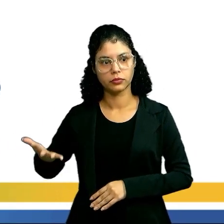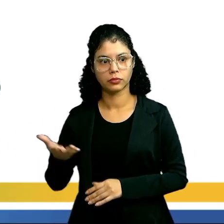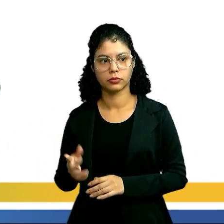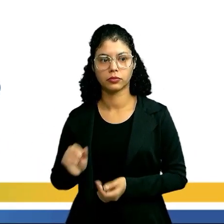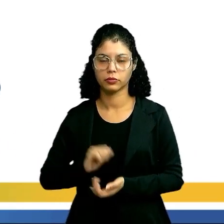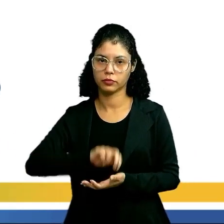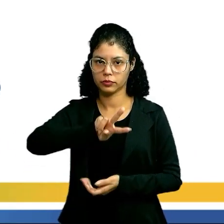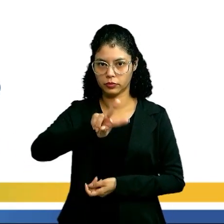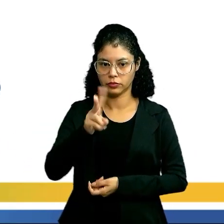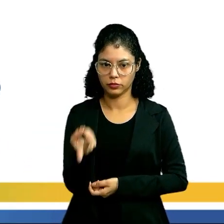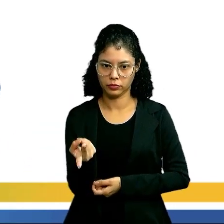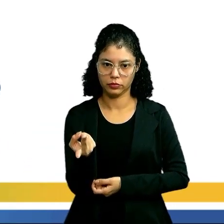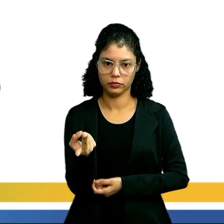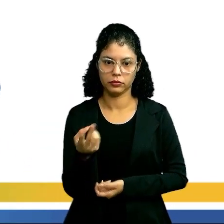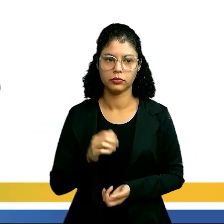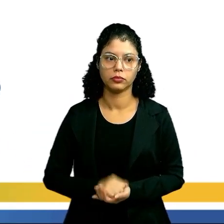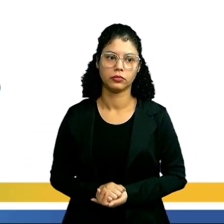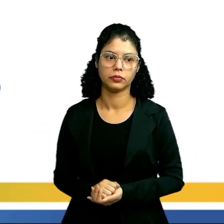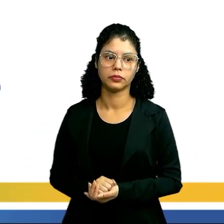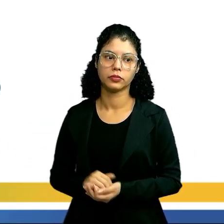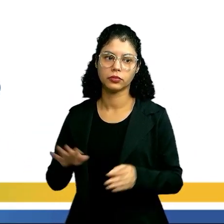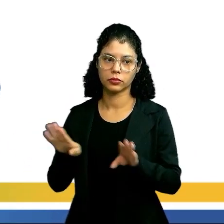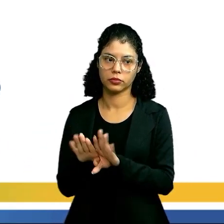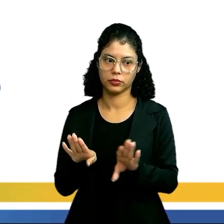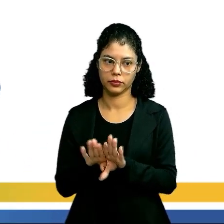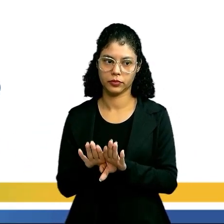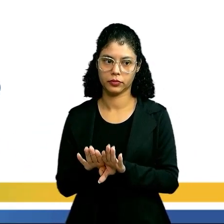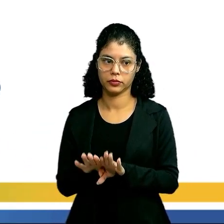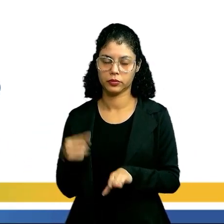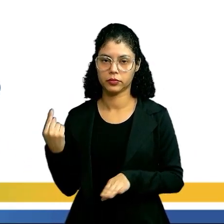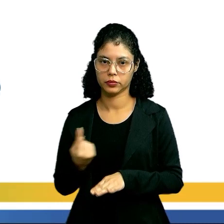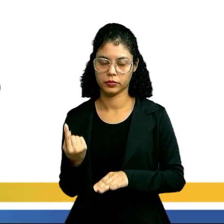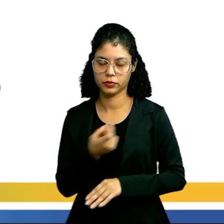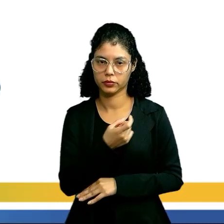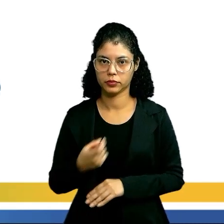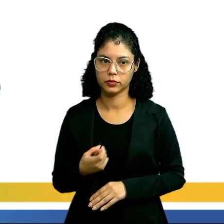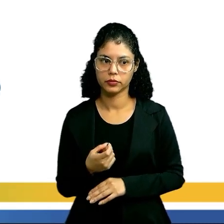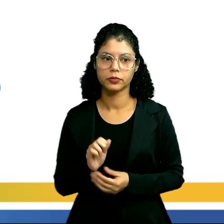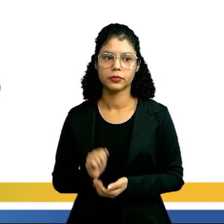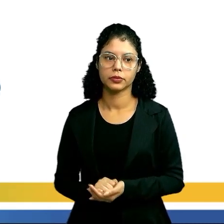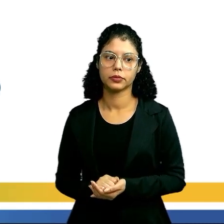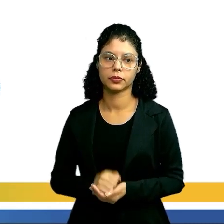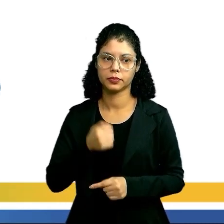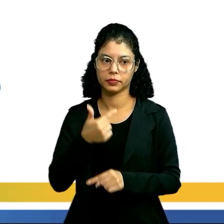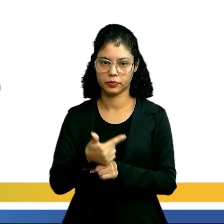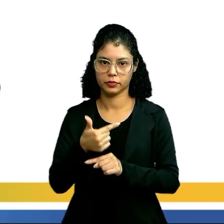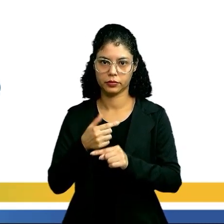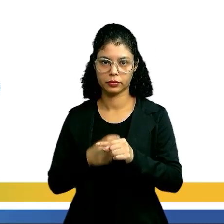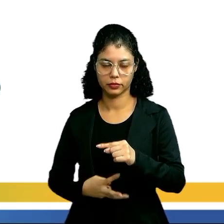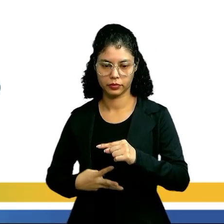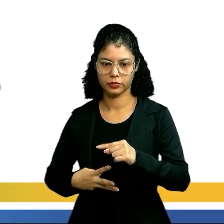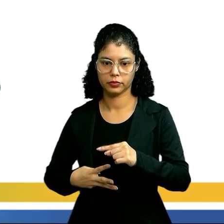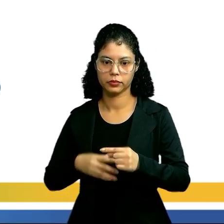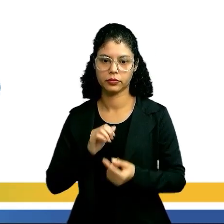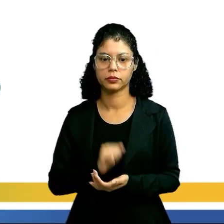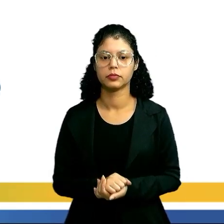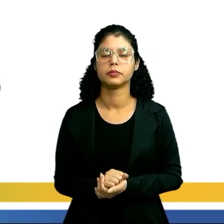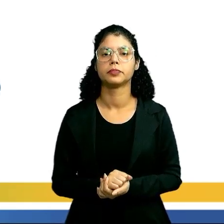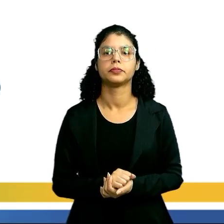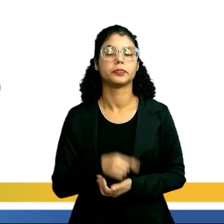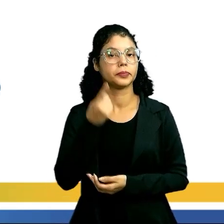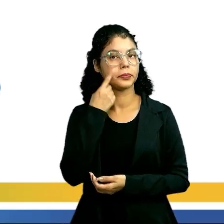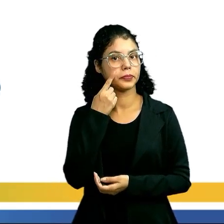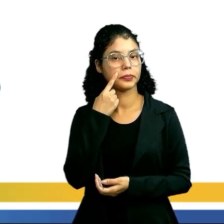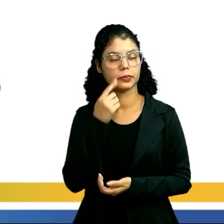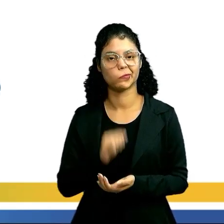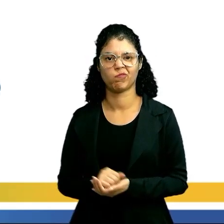e consegui igualar, desce o expoente, isolei o x. Nesse caso, o x é igual a menos 2/3, certinho? Preste bem